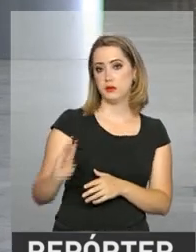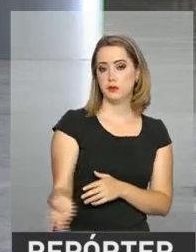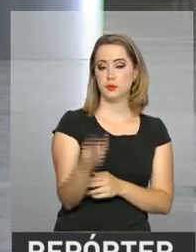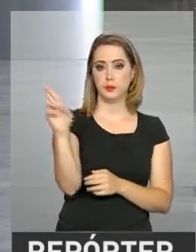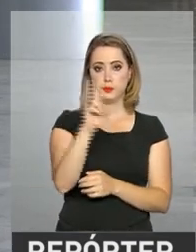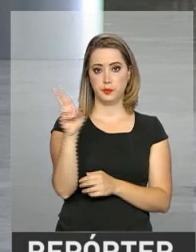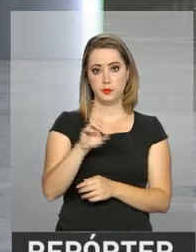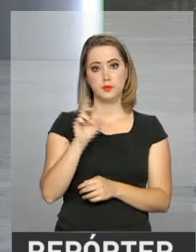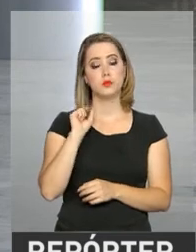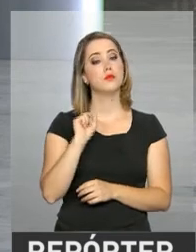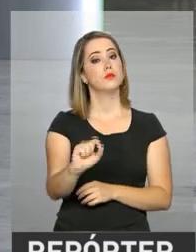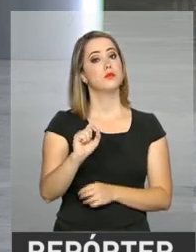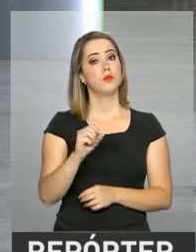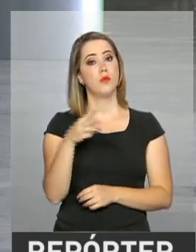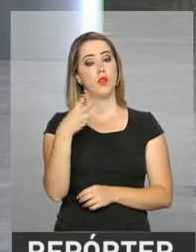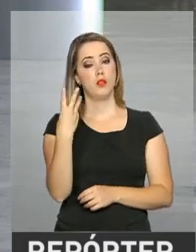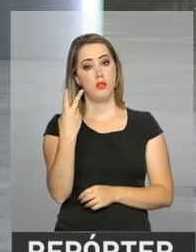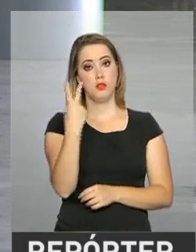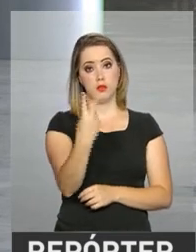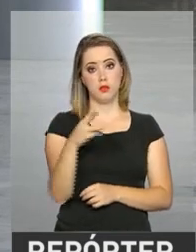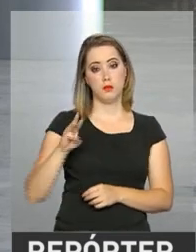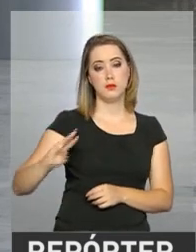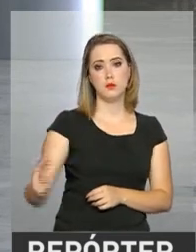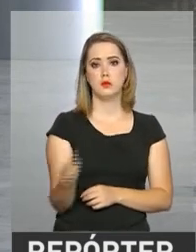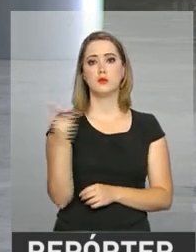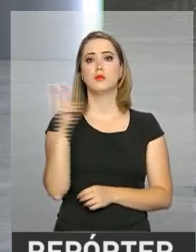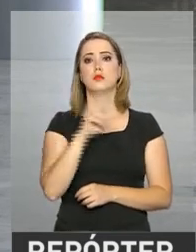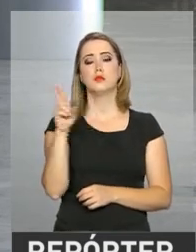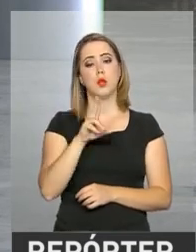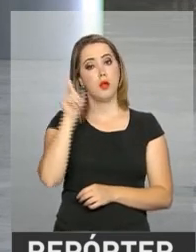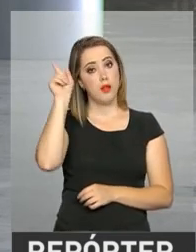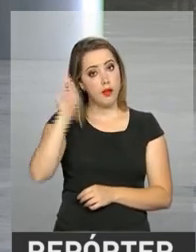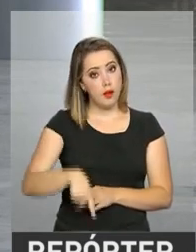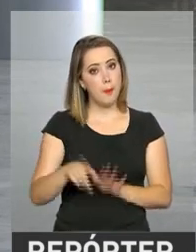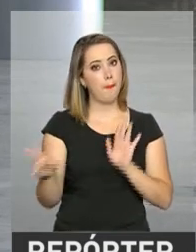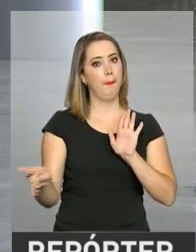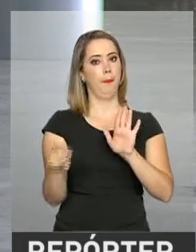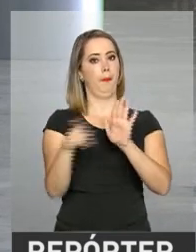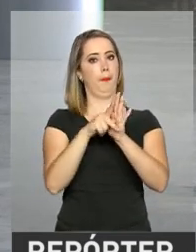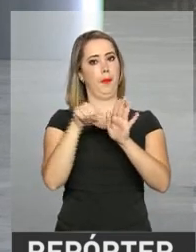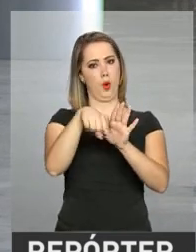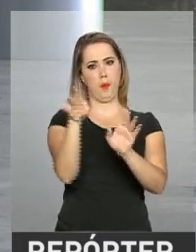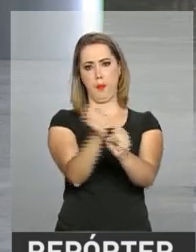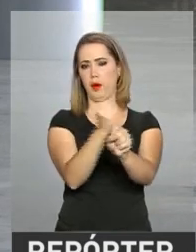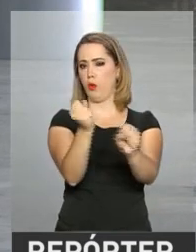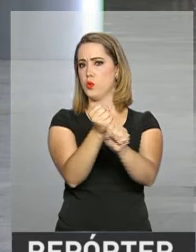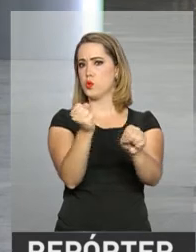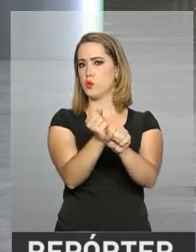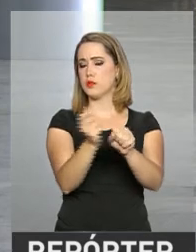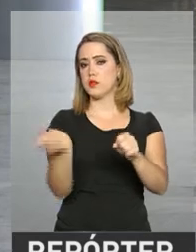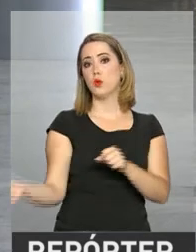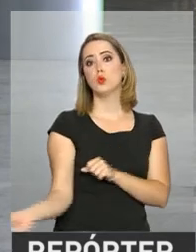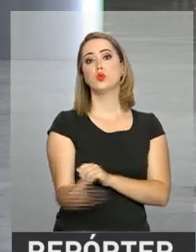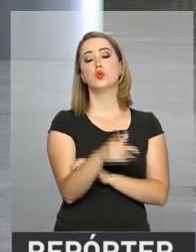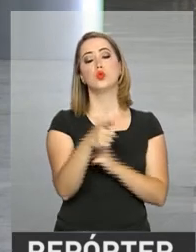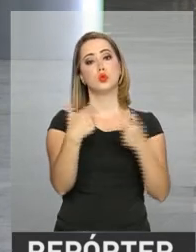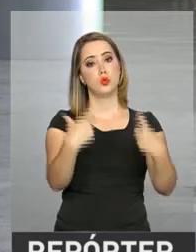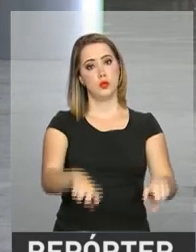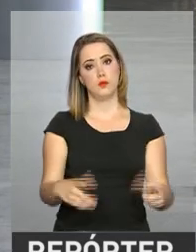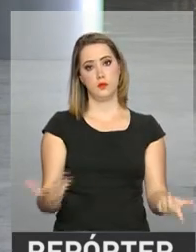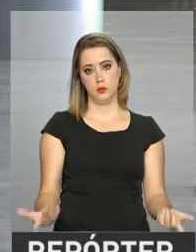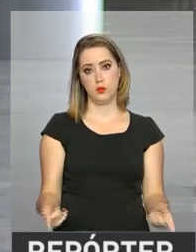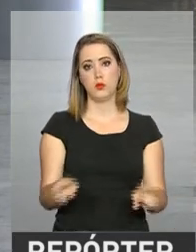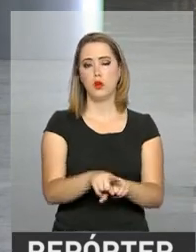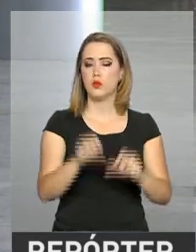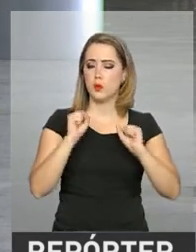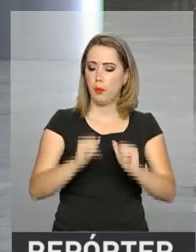reais, sendo que 32 milhões de reais são especificamente para construir novas penitenciárias, o que vai garantir